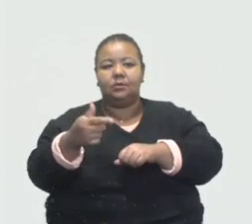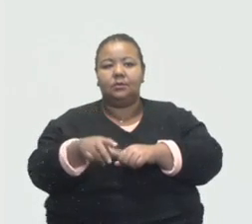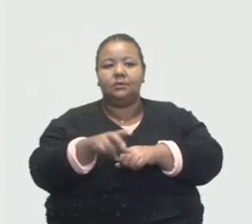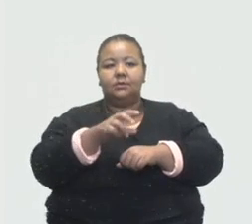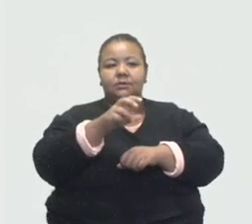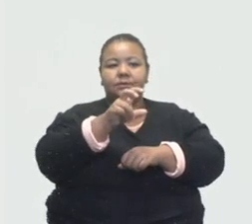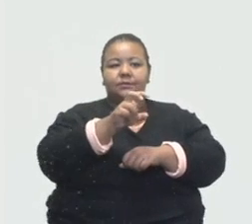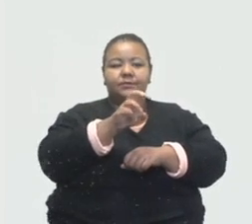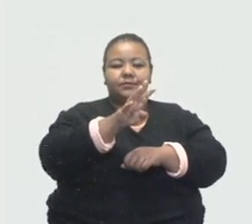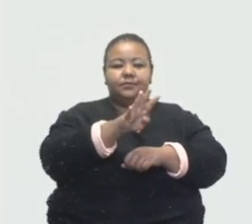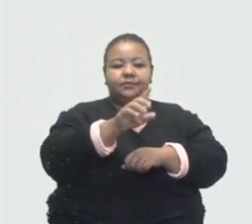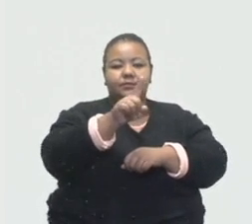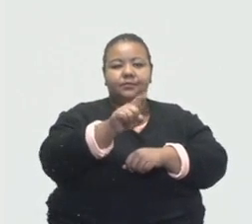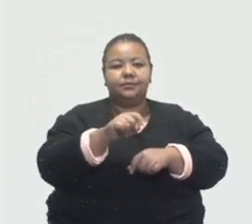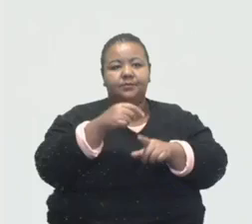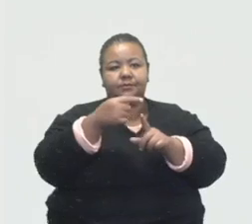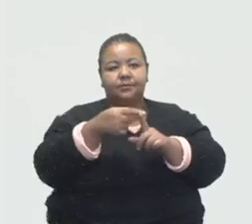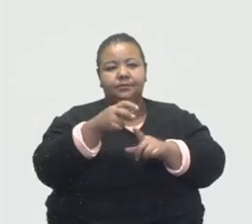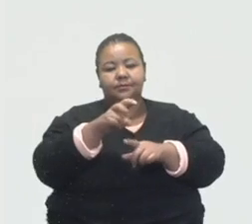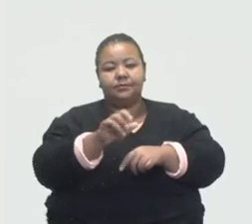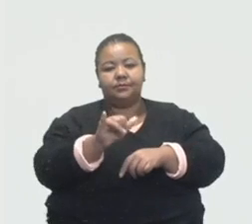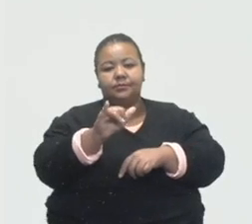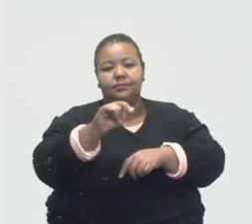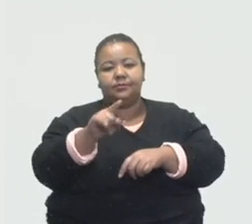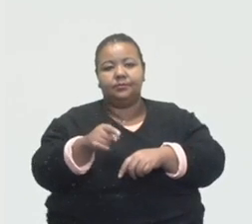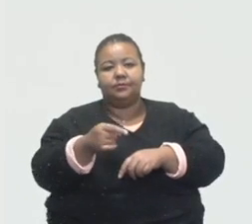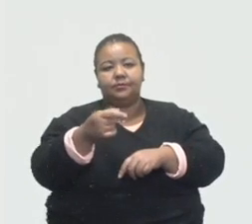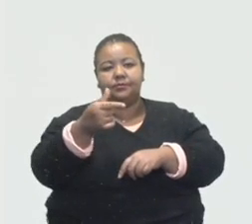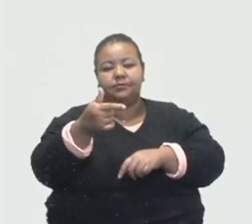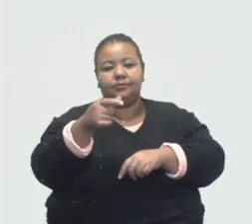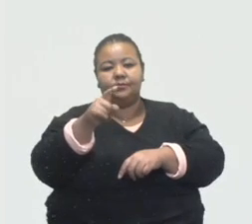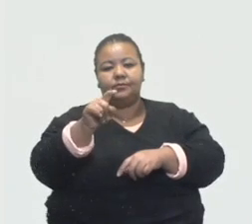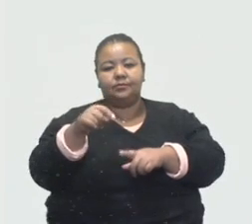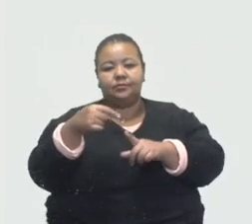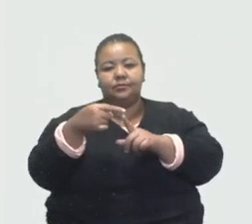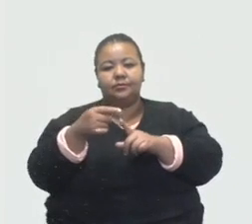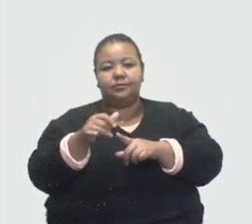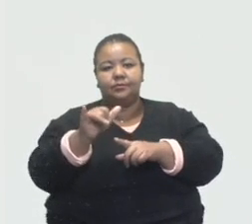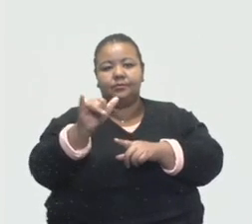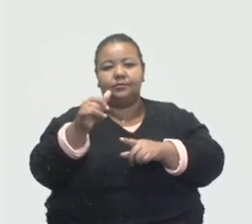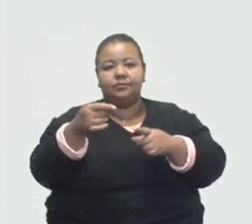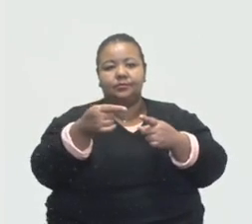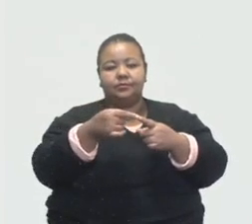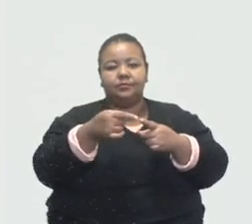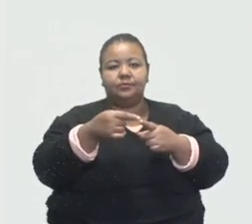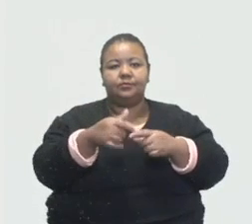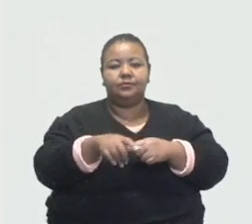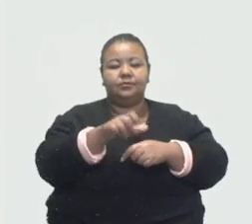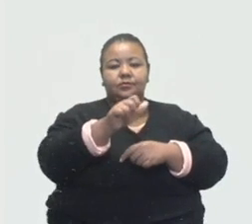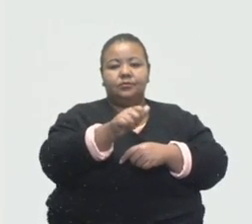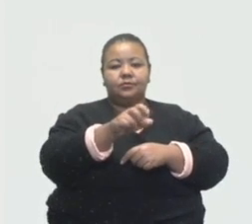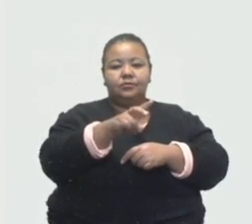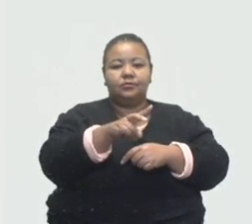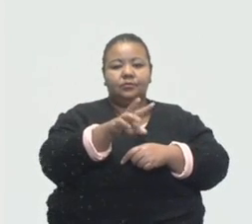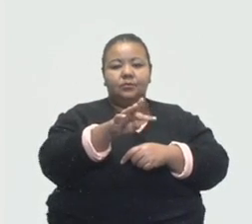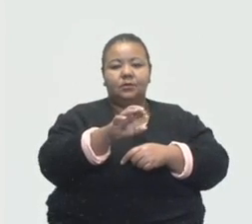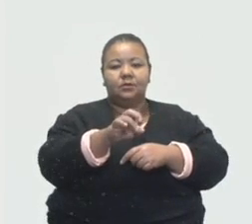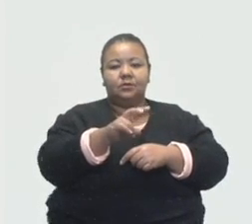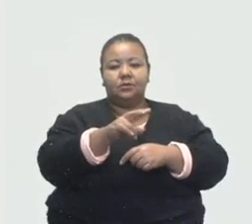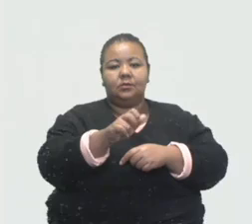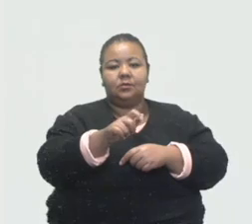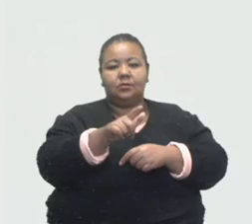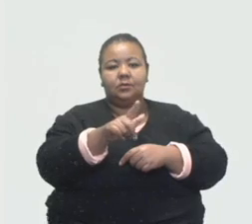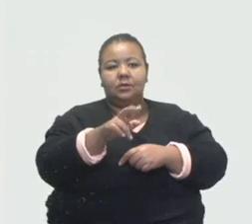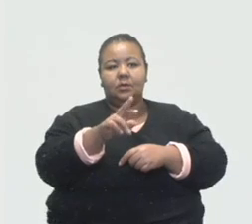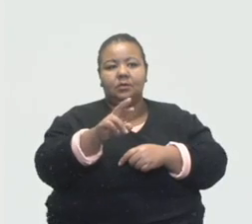5y, 2x mais y, associado ao alto valor lambda igual a 6. Mas por que será que